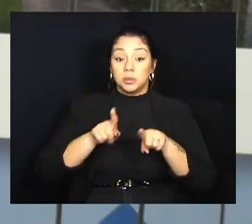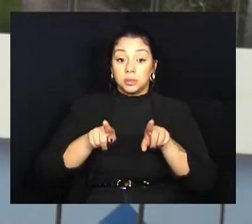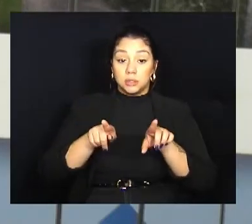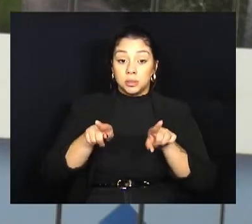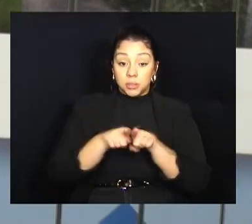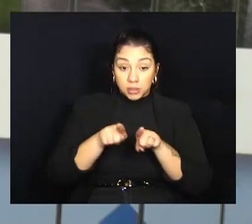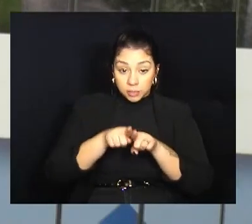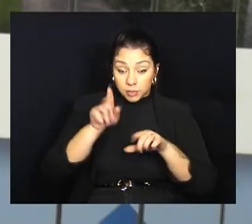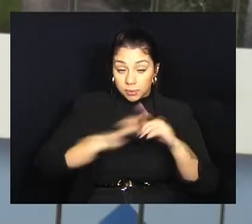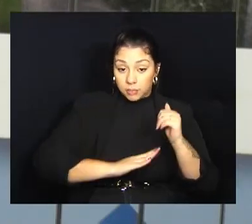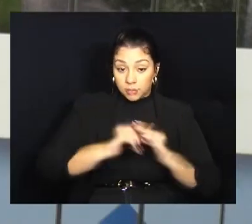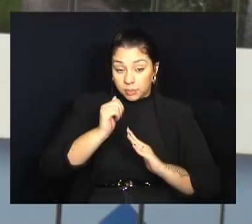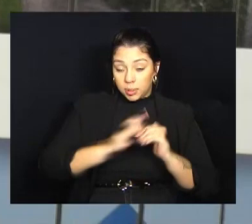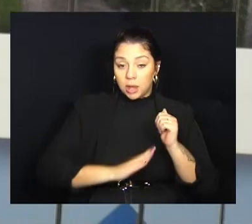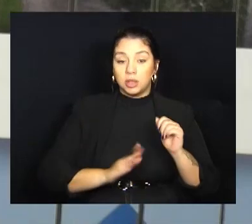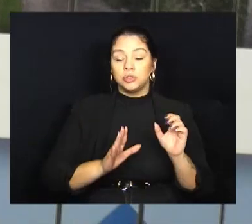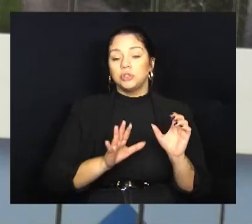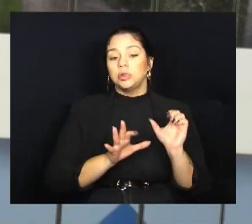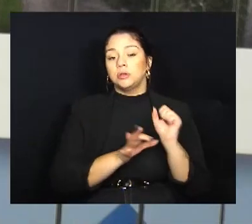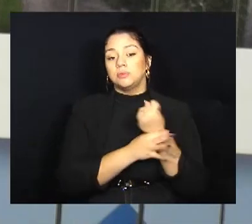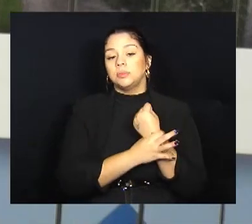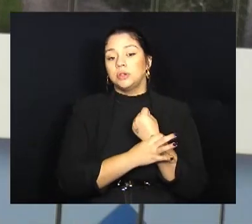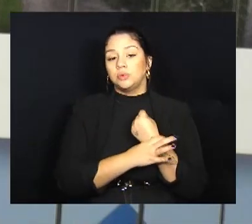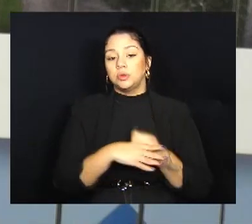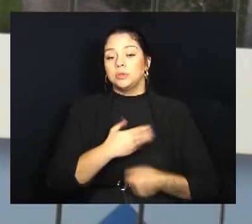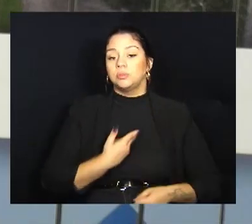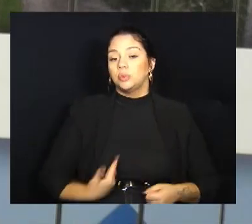de segurança pública e privada.